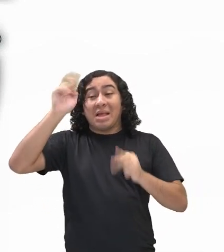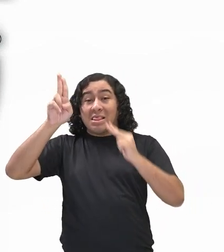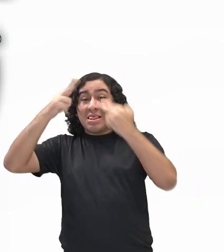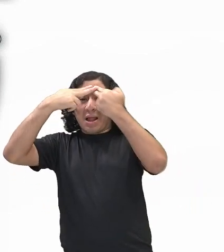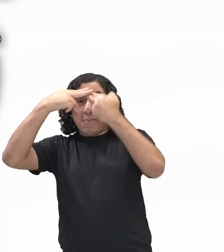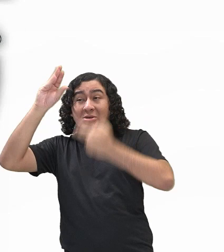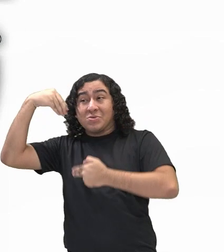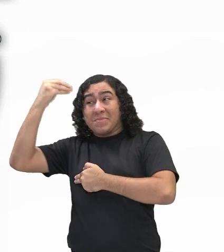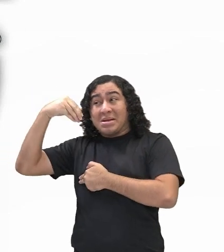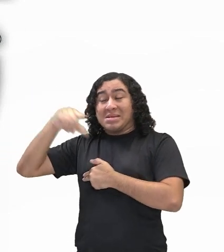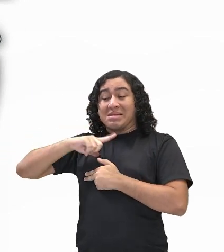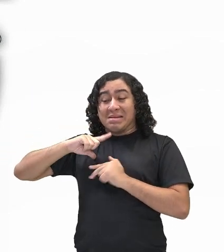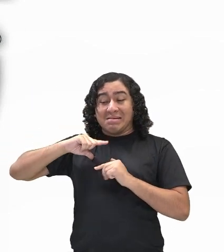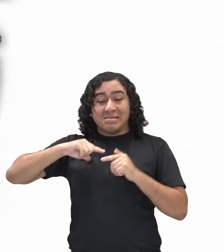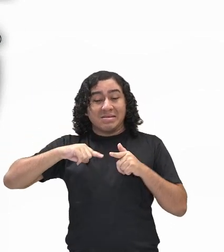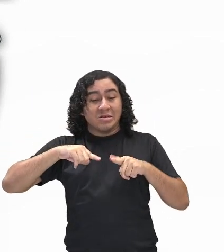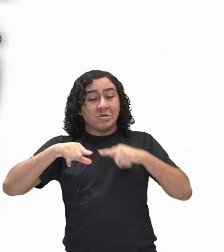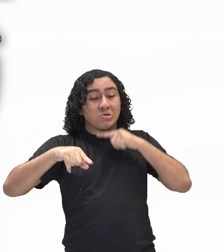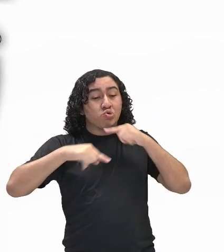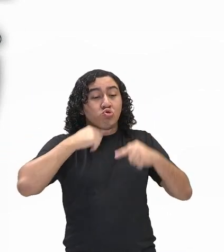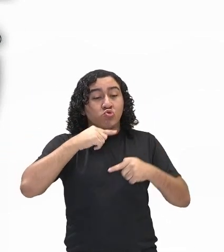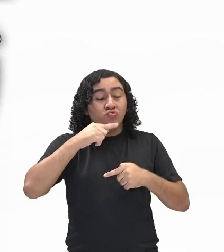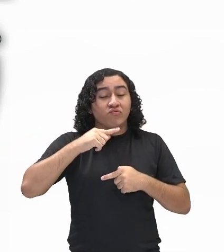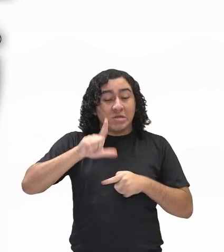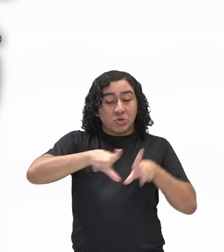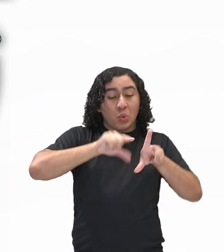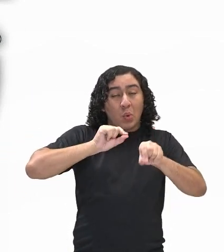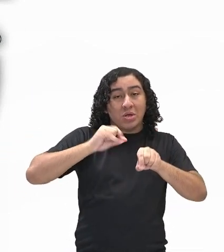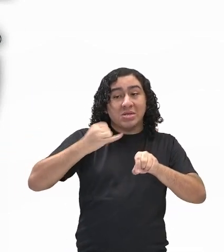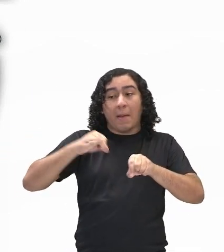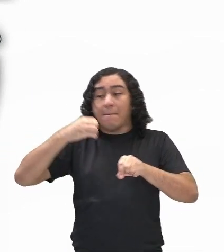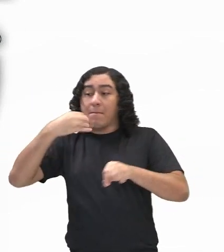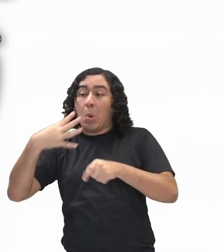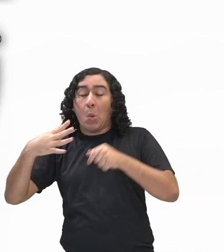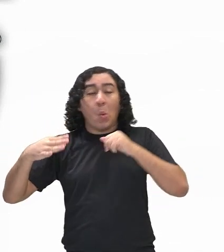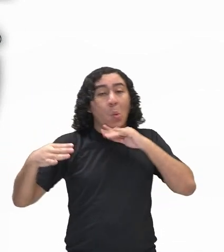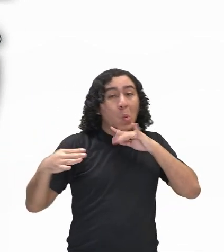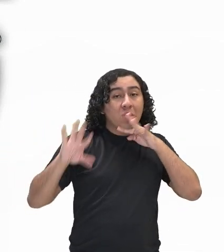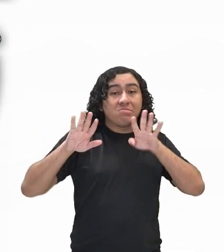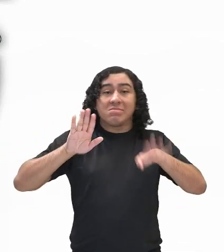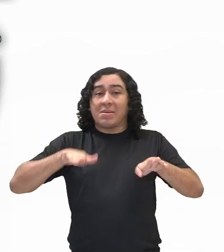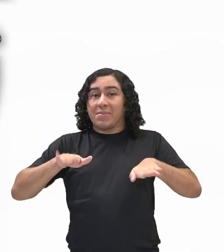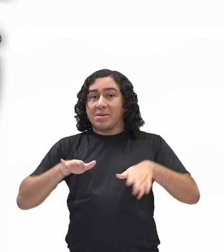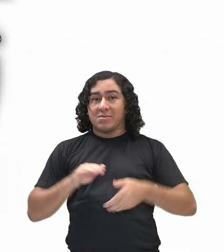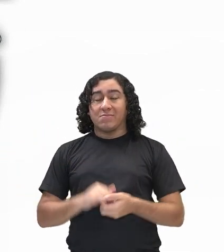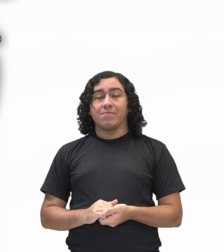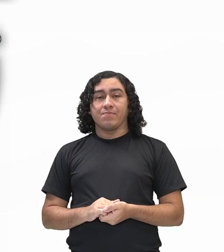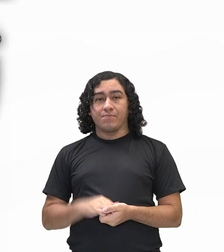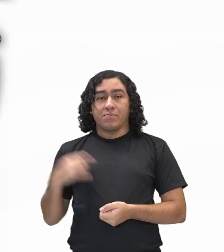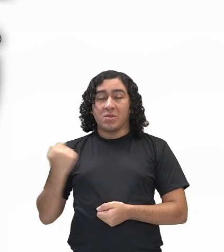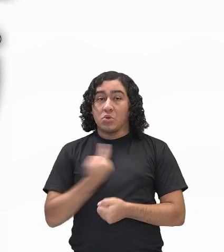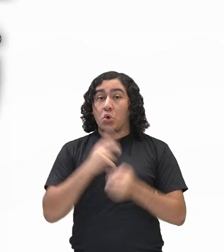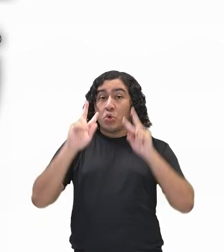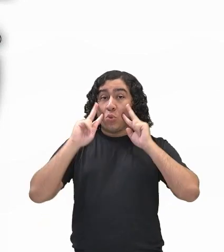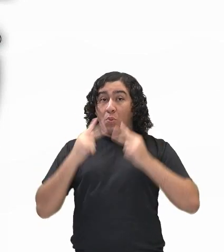ela viveu. Se for positiva ou se for negativa. Então, nós, seres humanos,